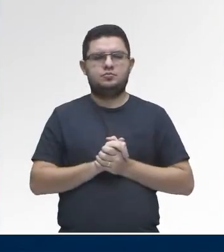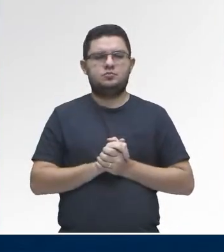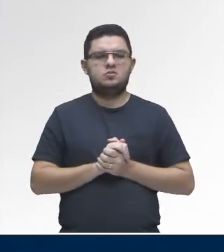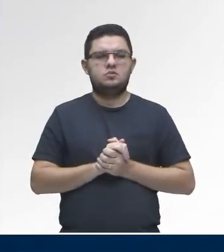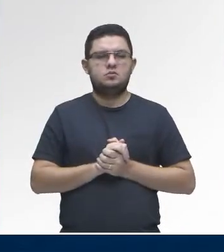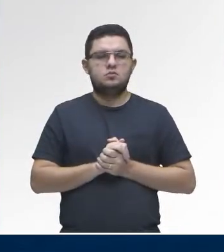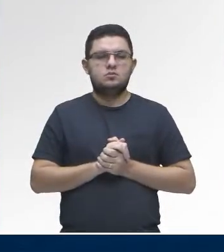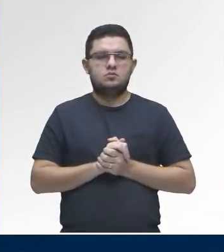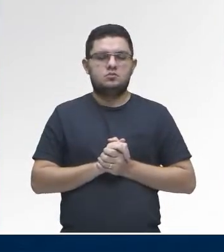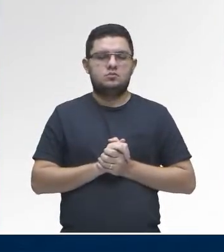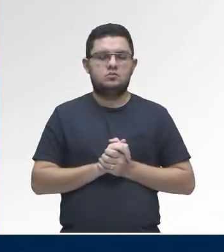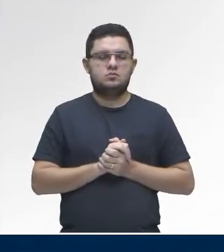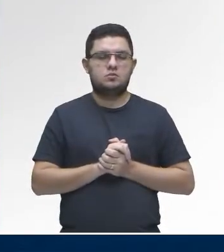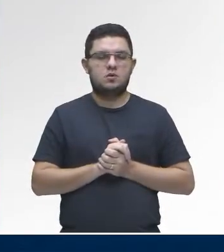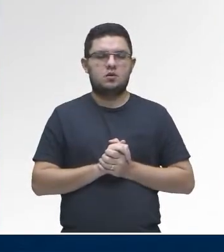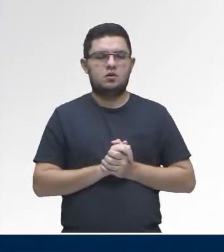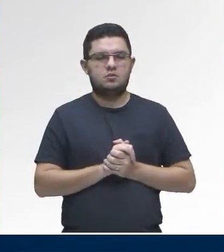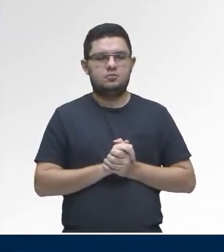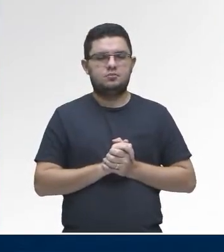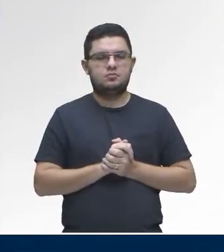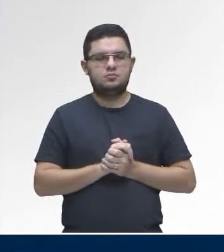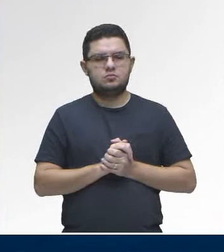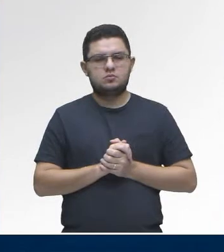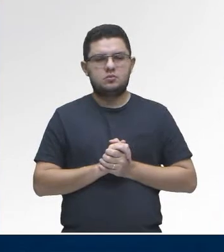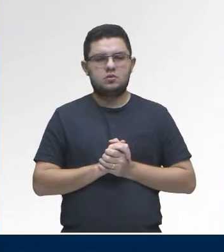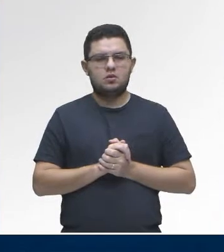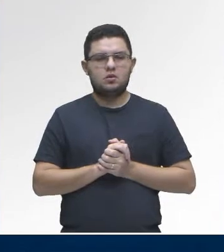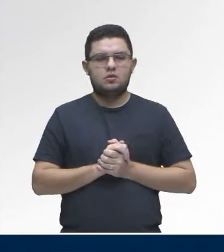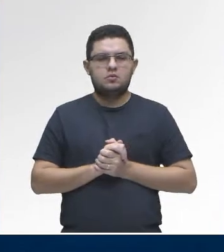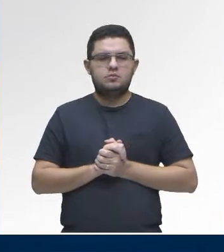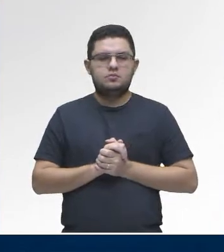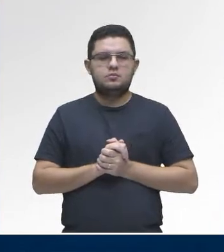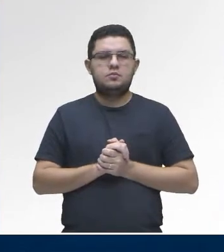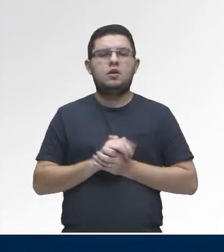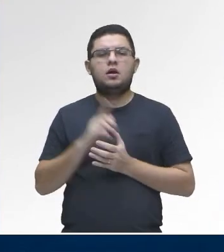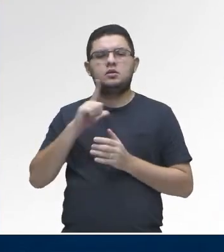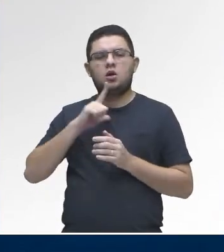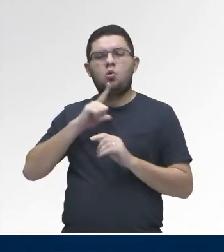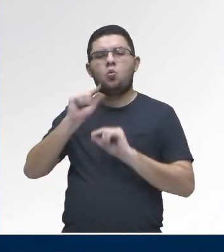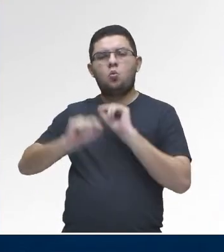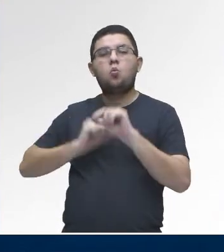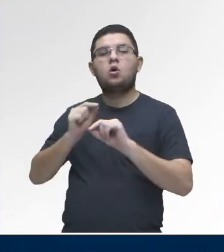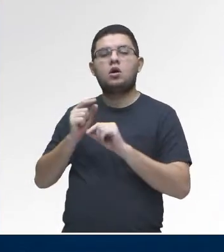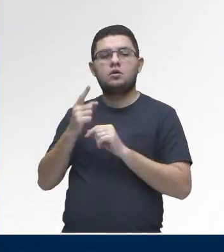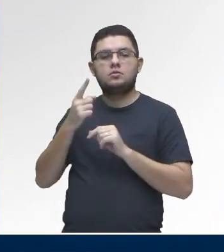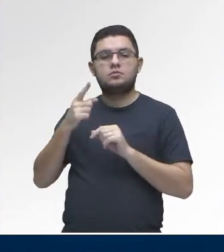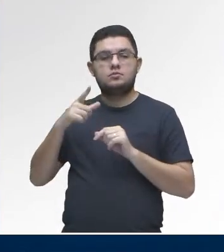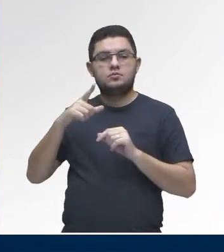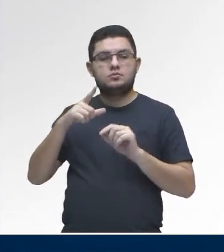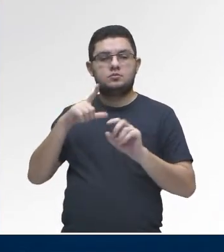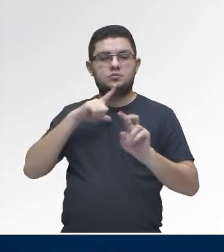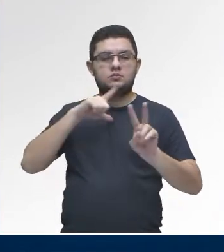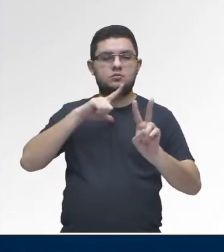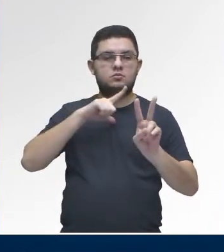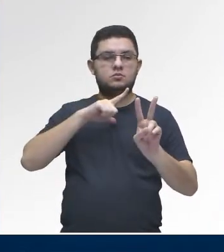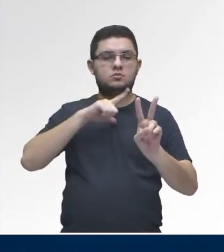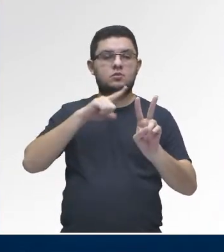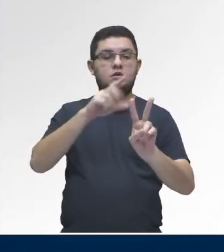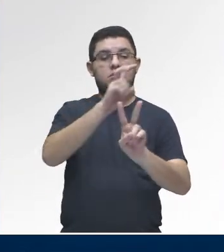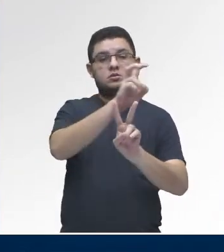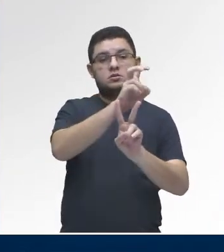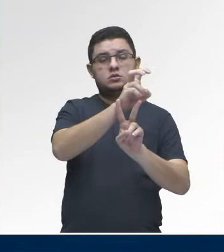Verificar se está correto. Olha só, a gente tem aqui o índice 5 e o expoente